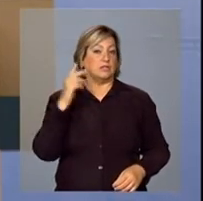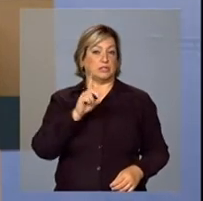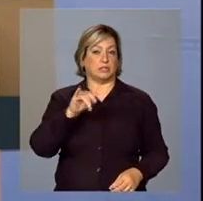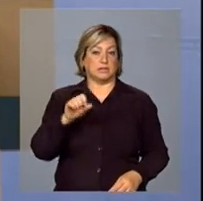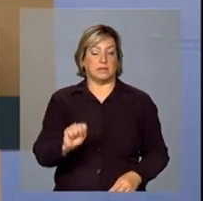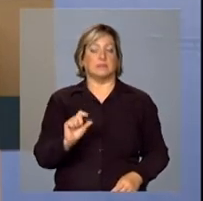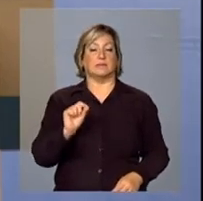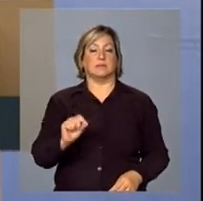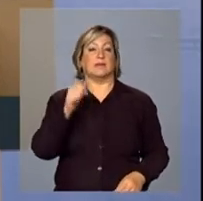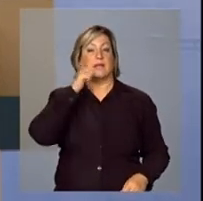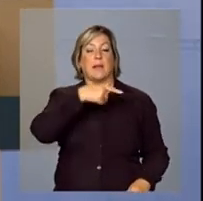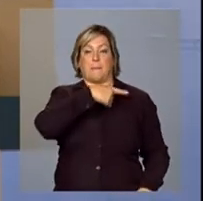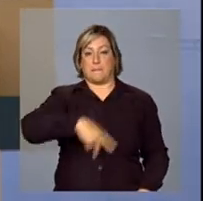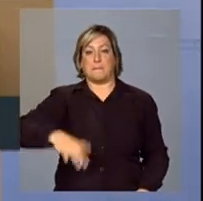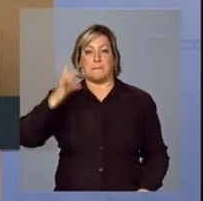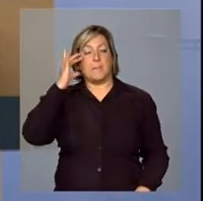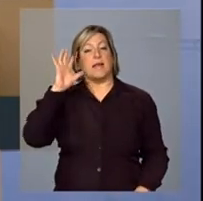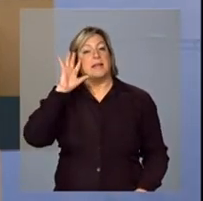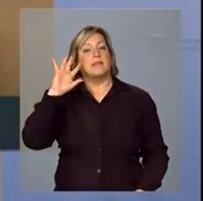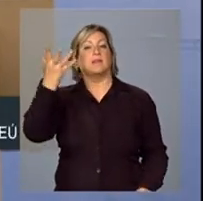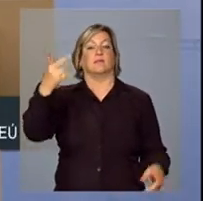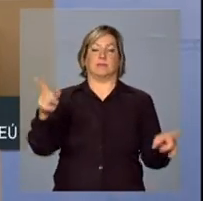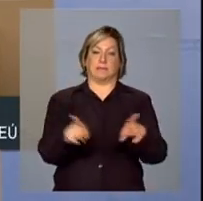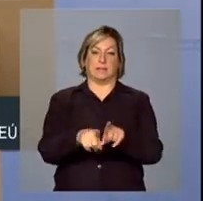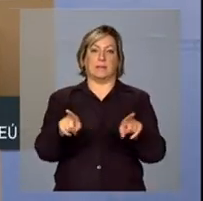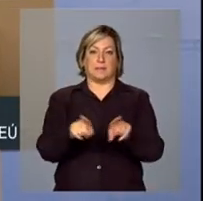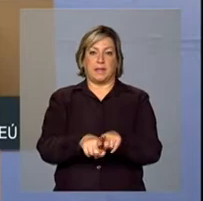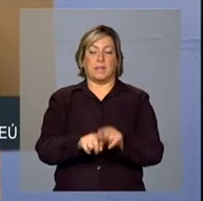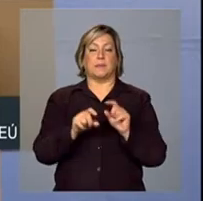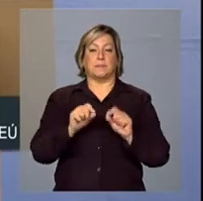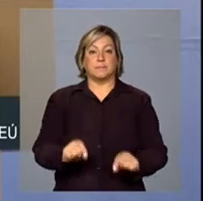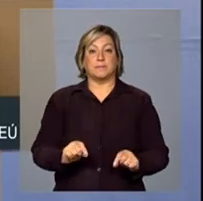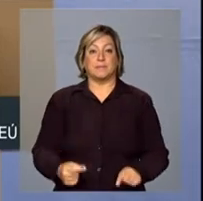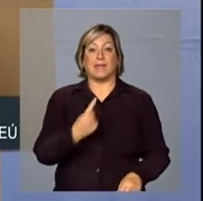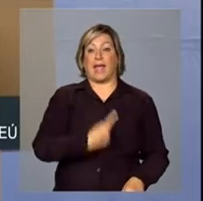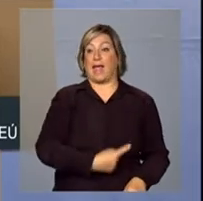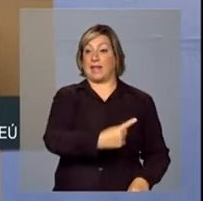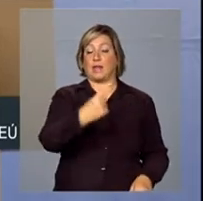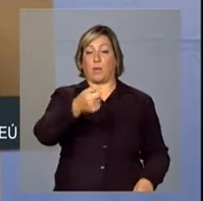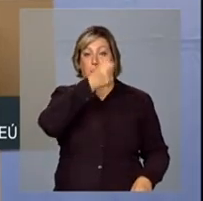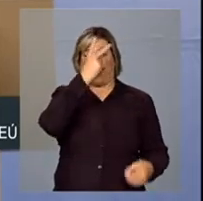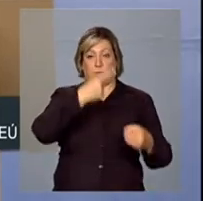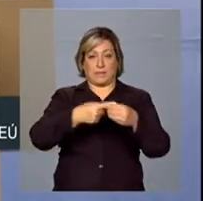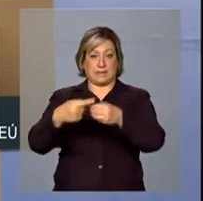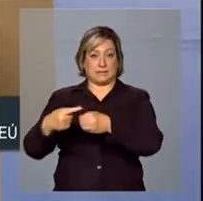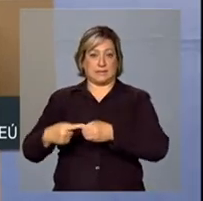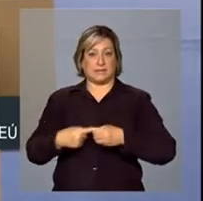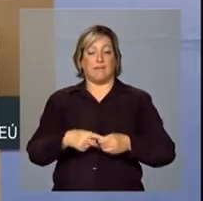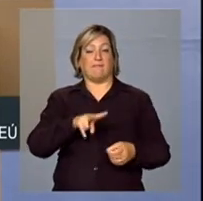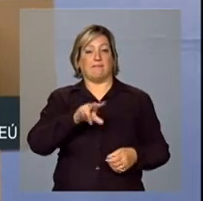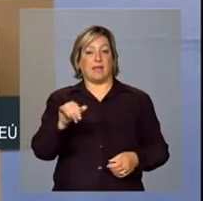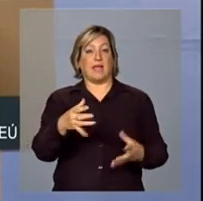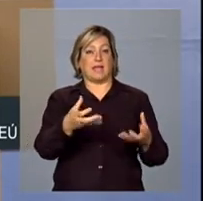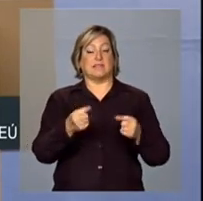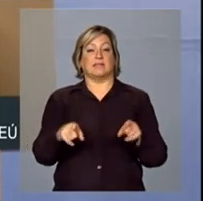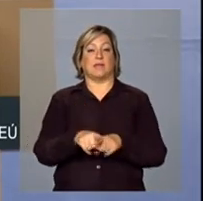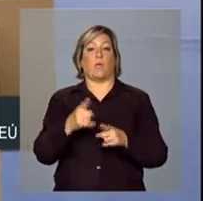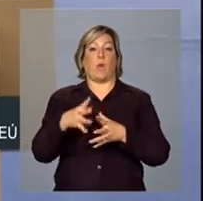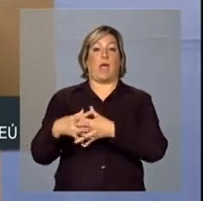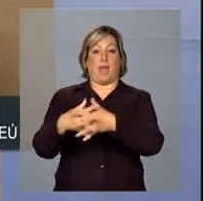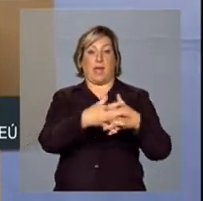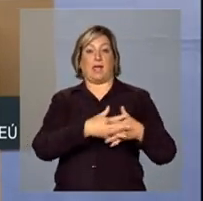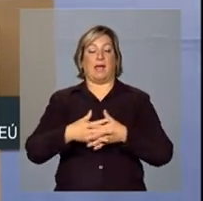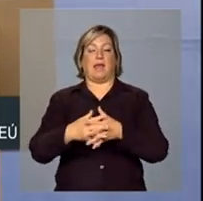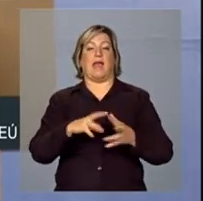nossa presidenta também decidiu que cada um desses municípios vai receber também um caminhão